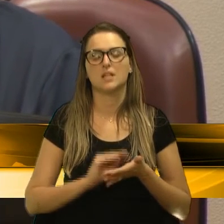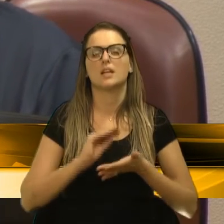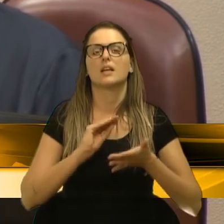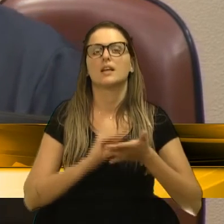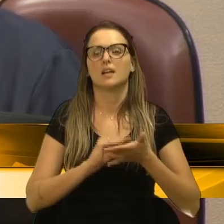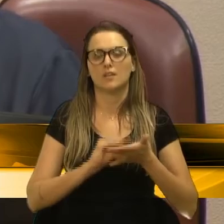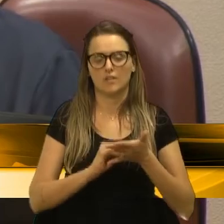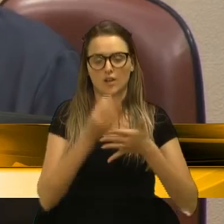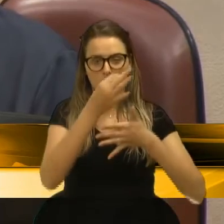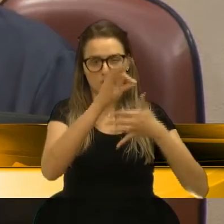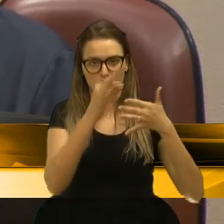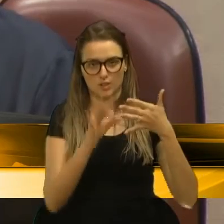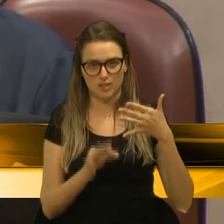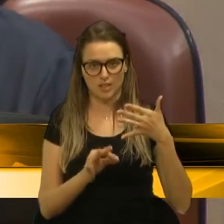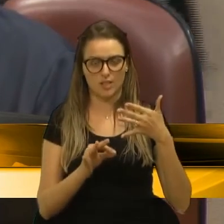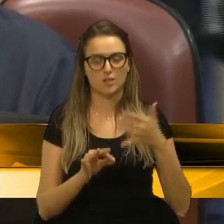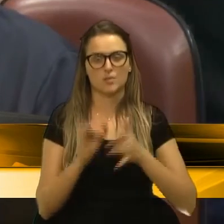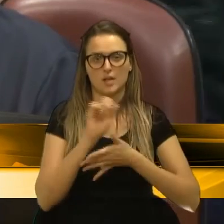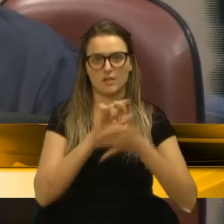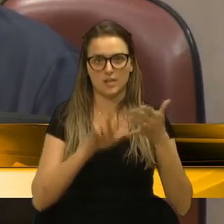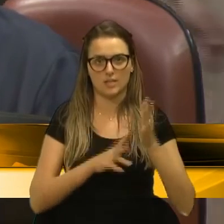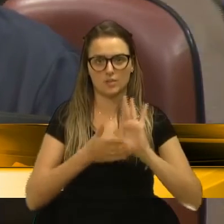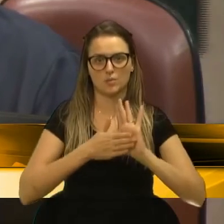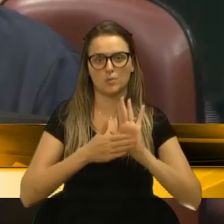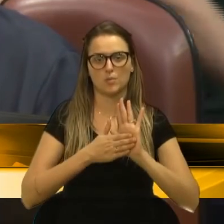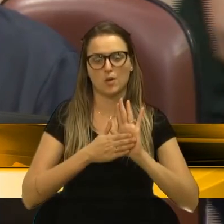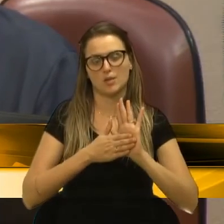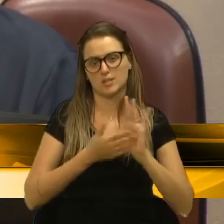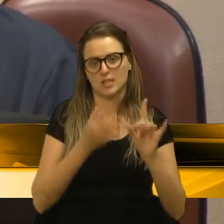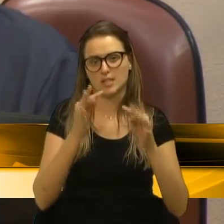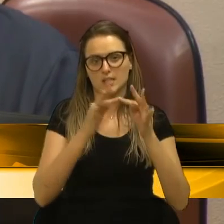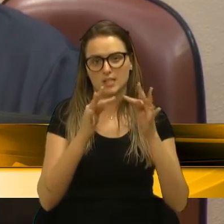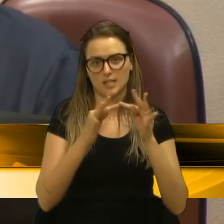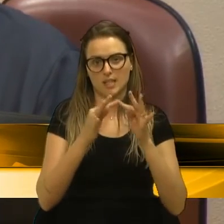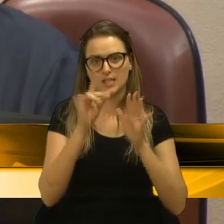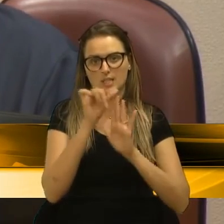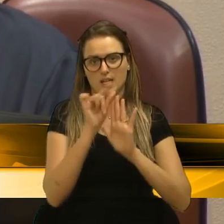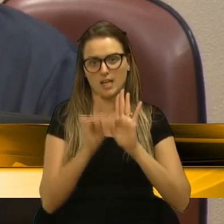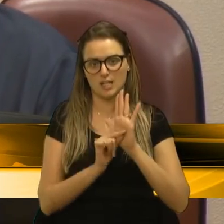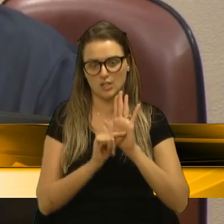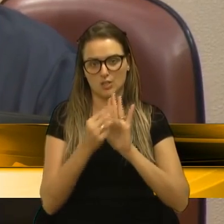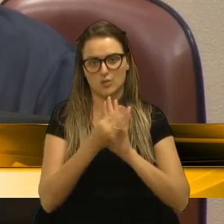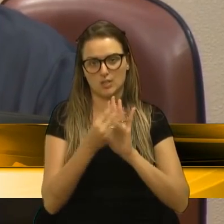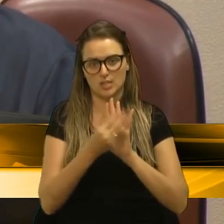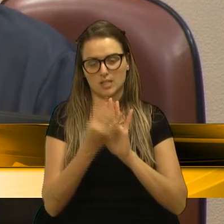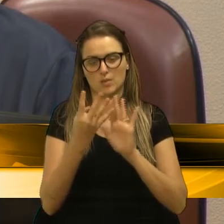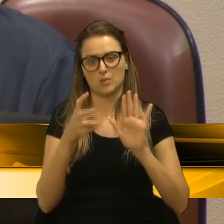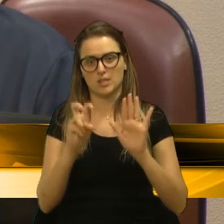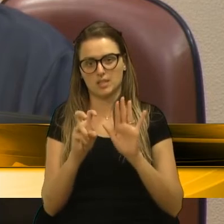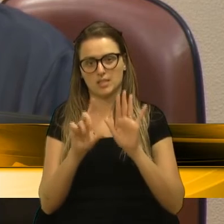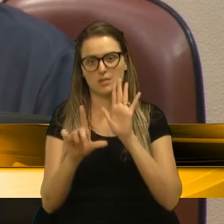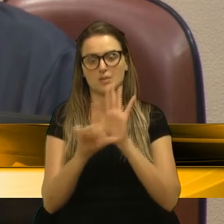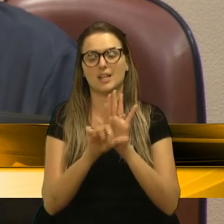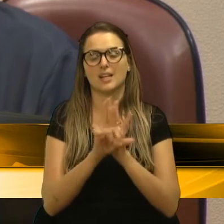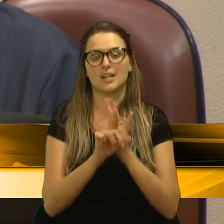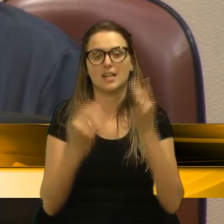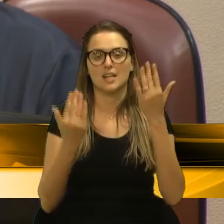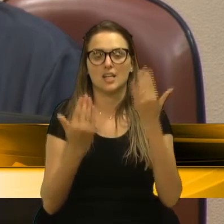de critérios objetivos para análise da proposta técnica contraria os artigos 3º e 45 da Lei de Licitações,